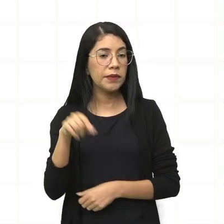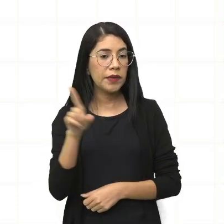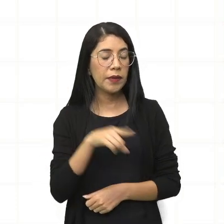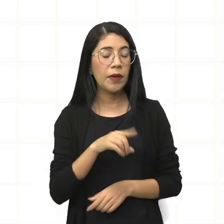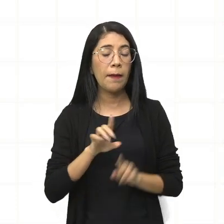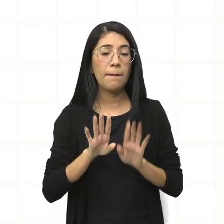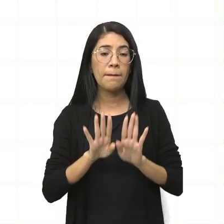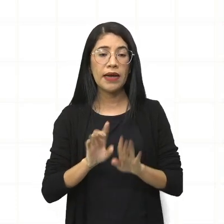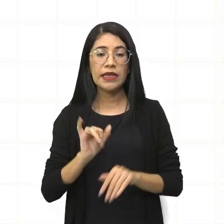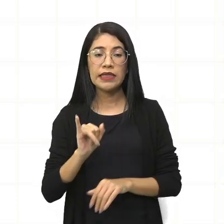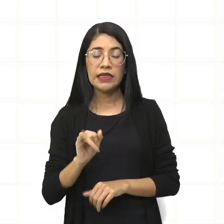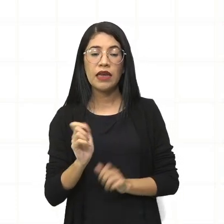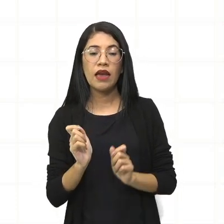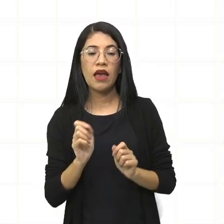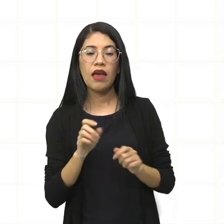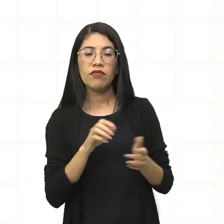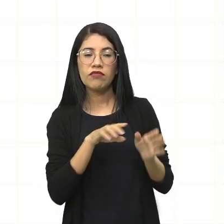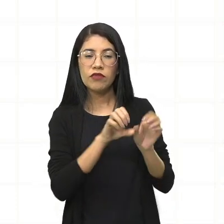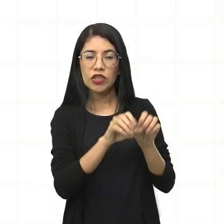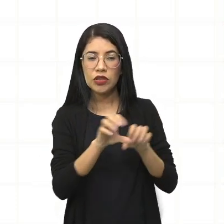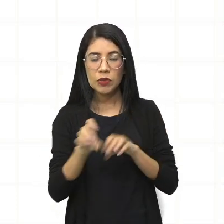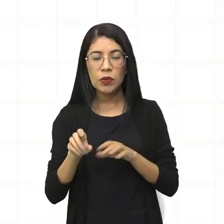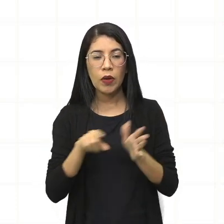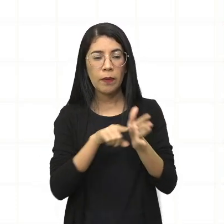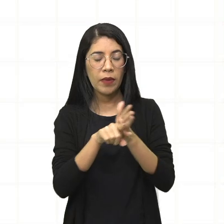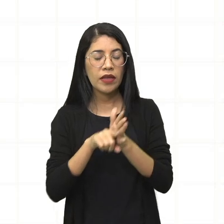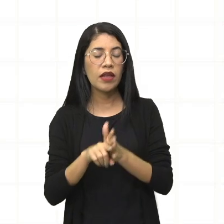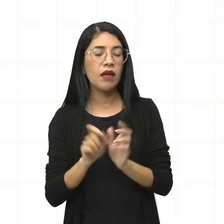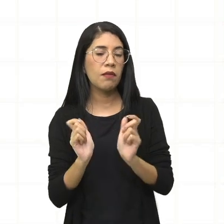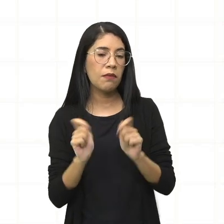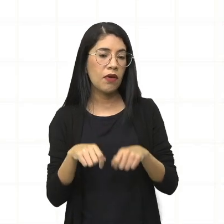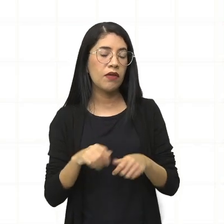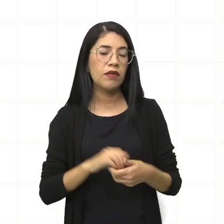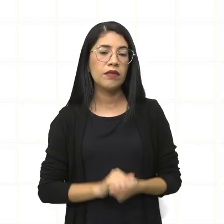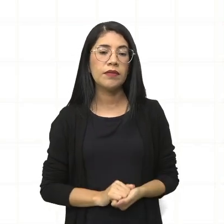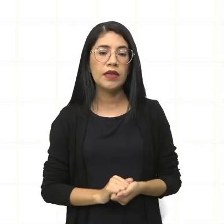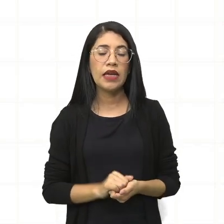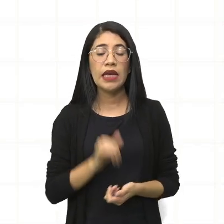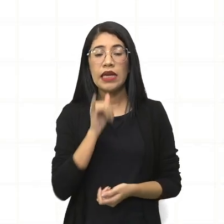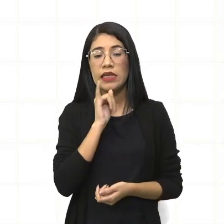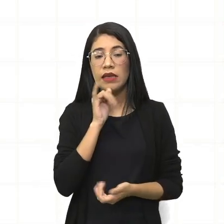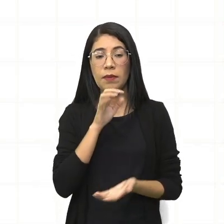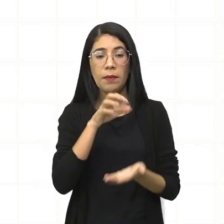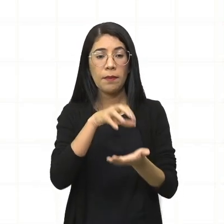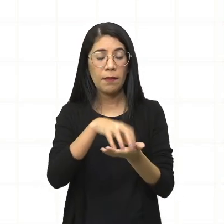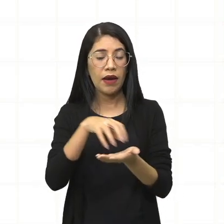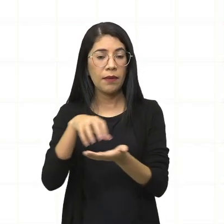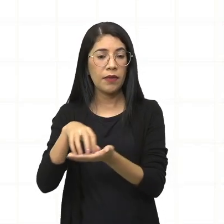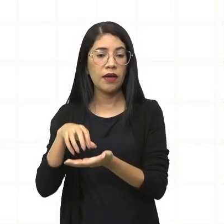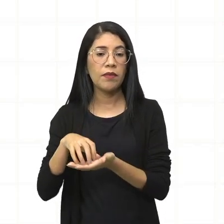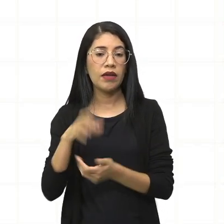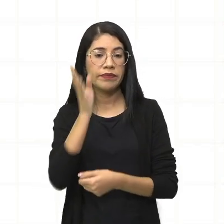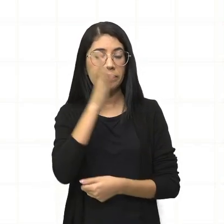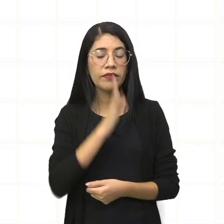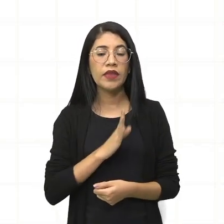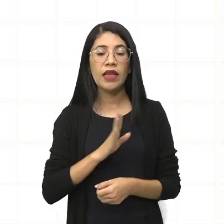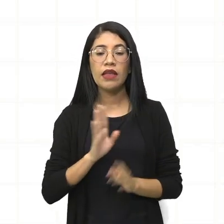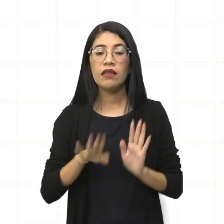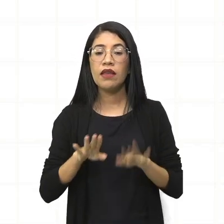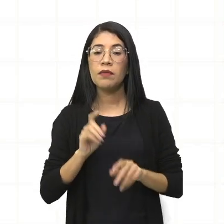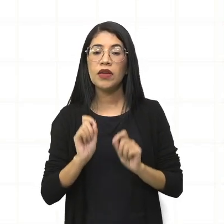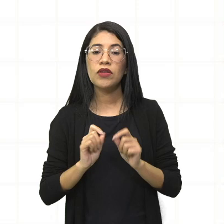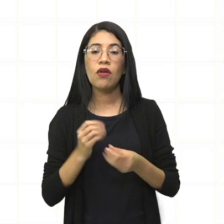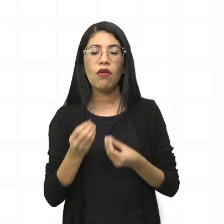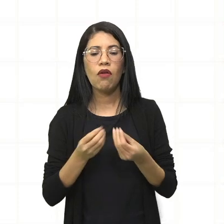com objetivo educacional, e algumas vai ser permitida, por exemplo, nos parques nacionais, mas vai depender aí do plano